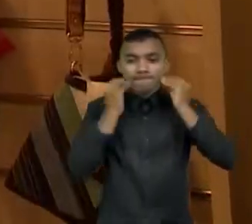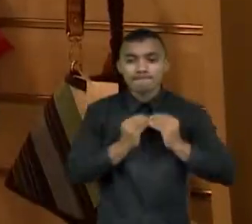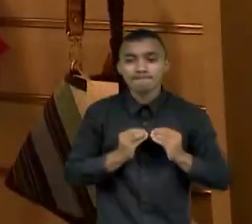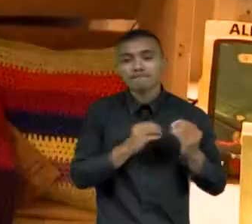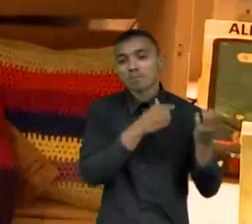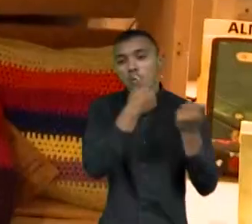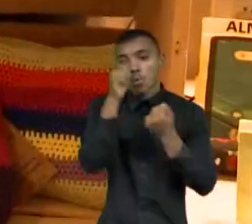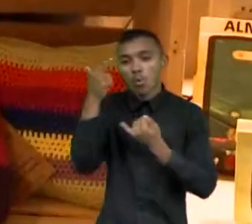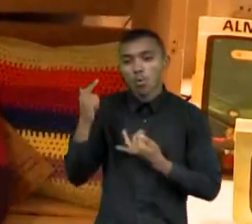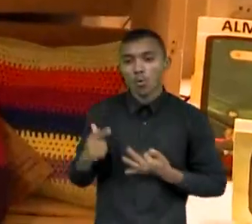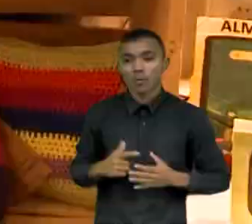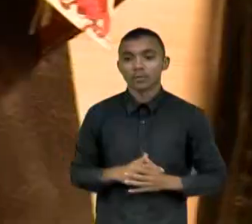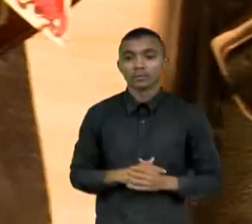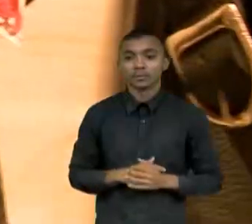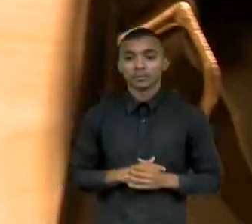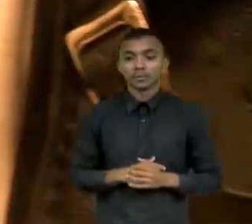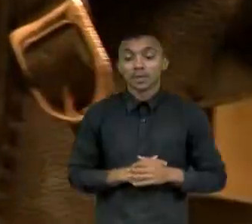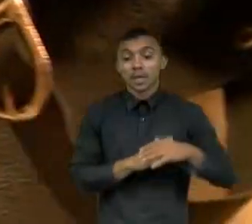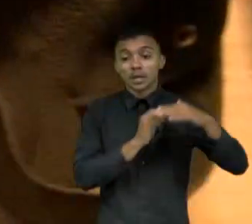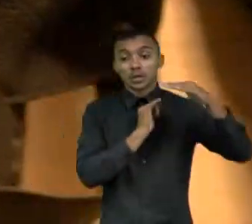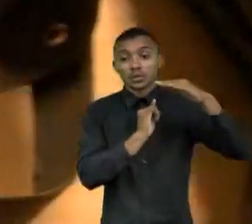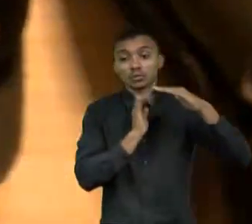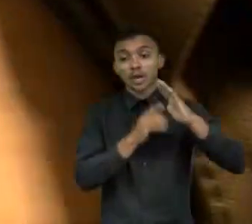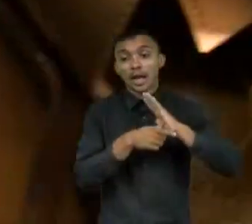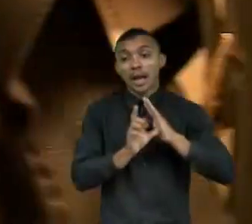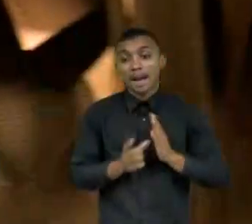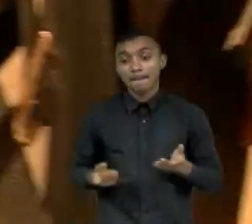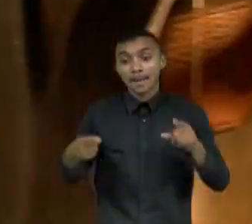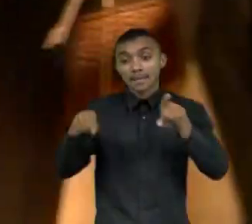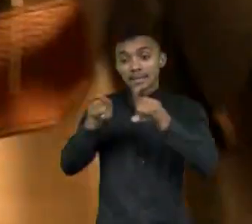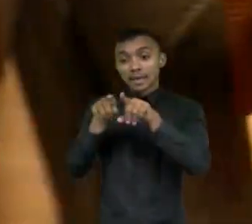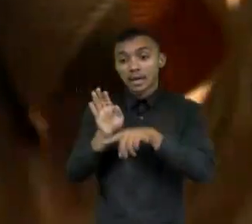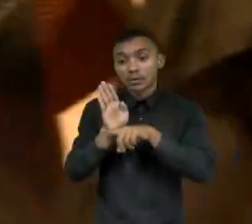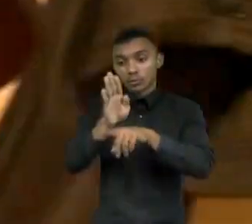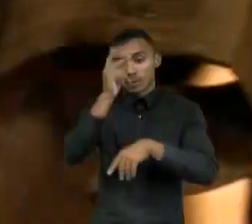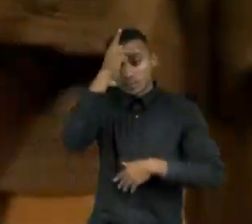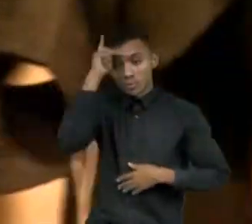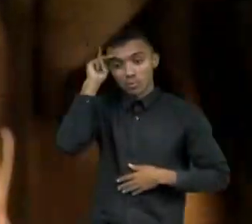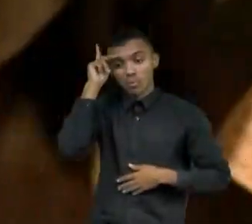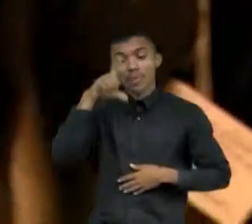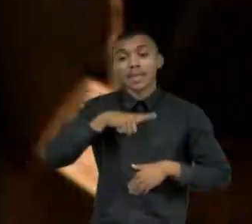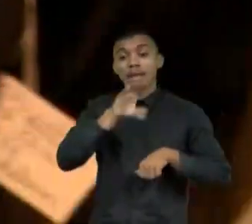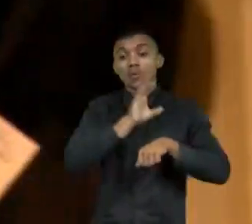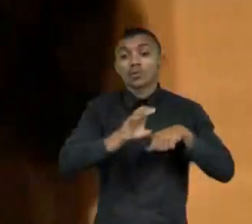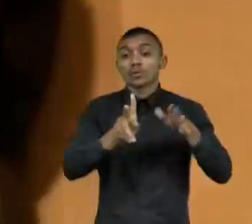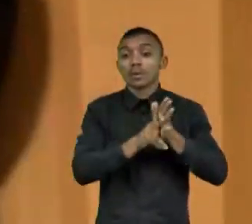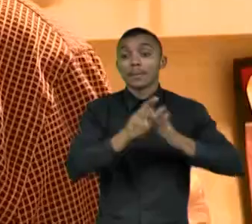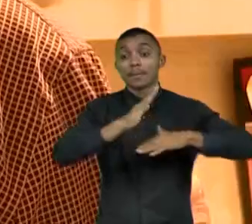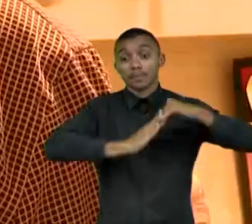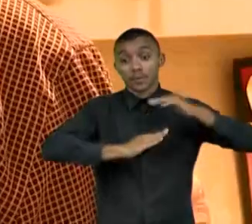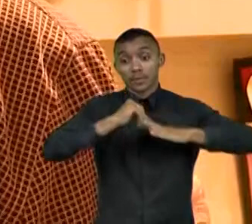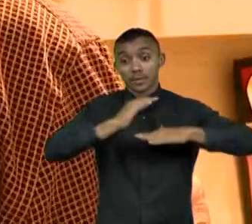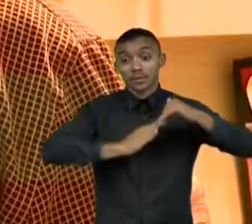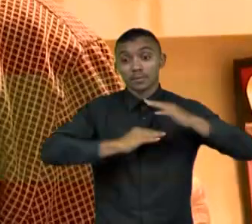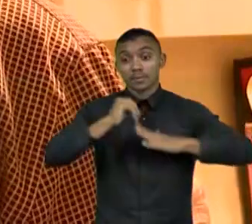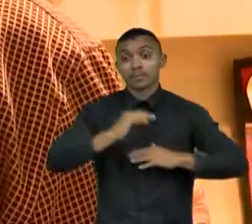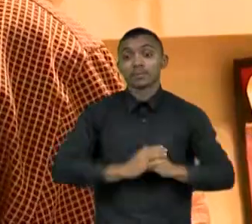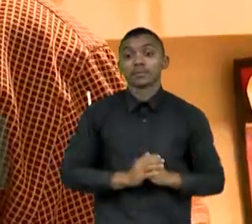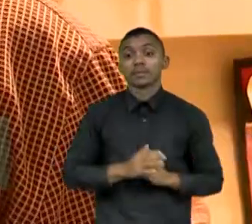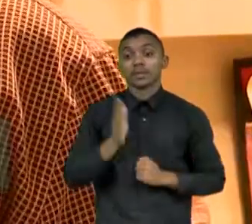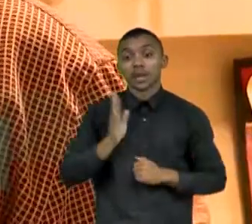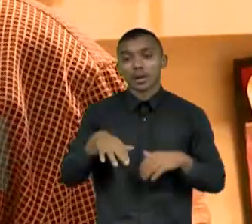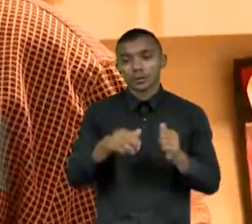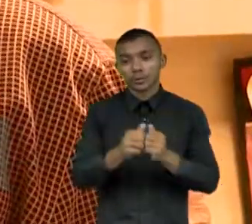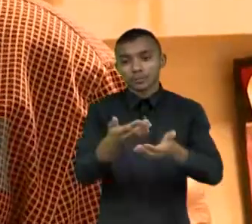outros itens. O Instituto Parceiro da Rede ajuda as artesãs com cursos profissionalizantes. Nós vimos desenvolvendo com